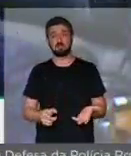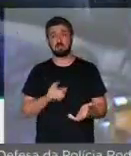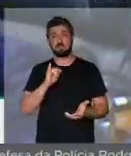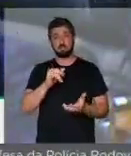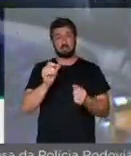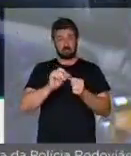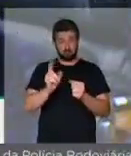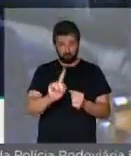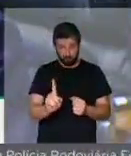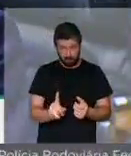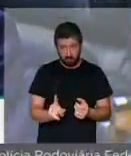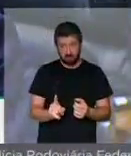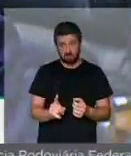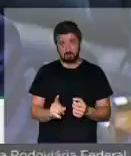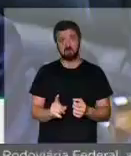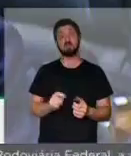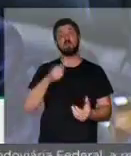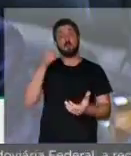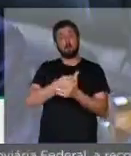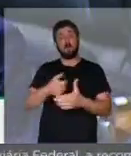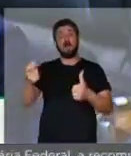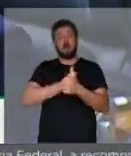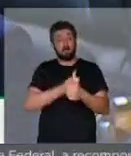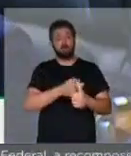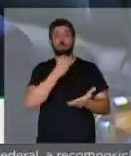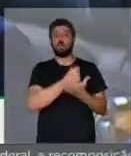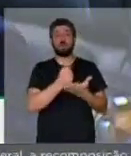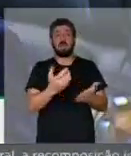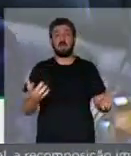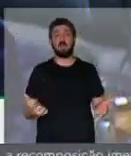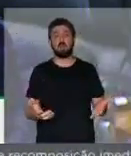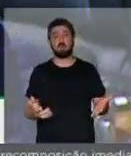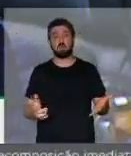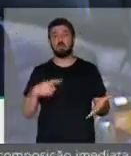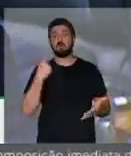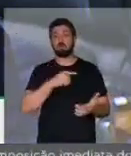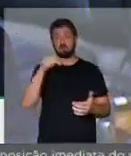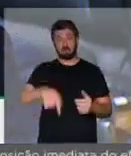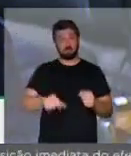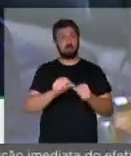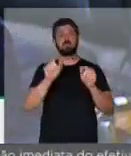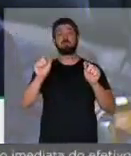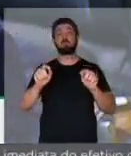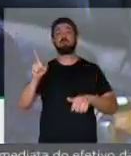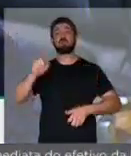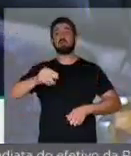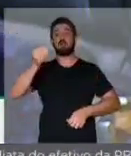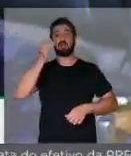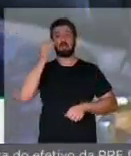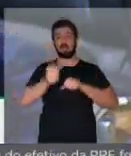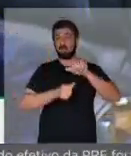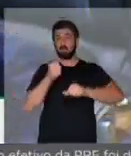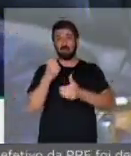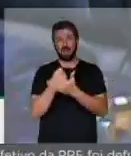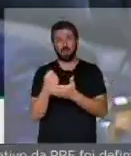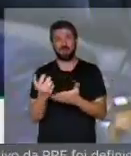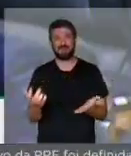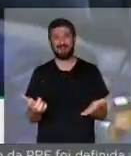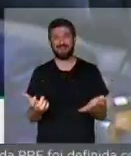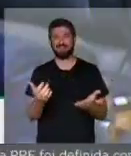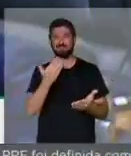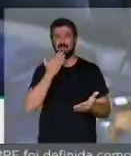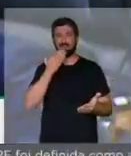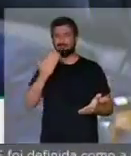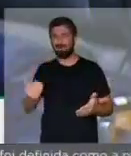eles não fizeram os investimentos, que eles paguem as multas dos contratos. O que a gente está fazendo aqui é tentar alterar um contrato